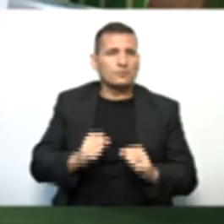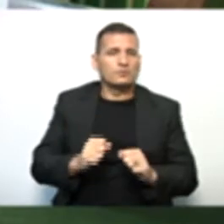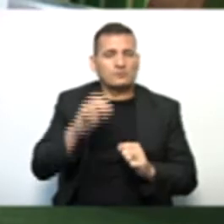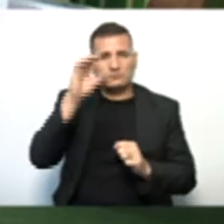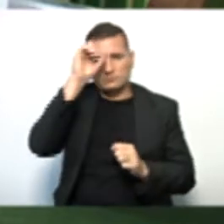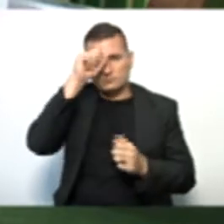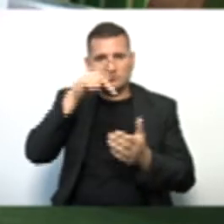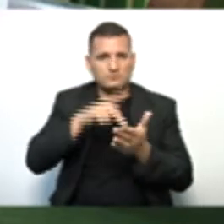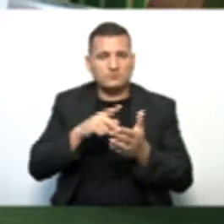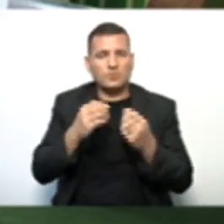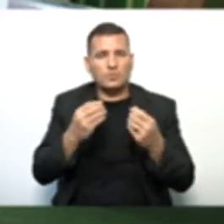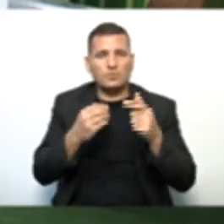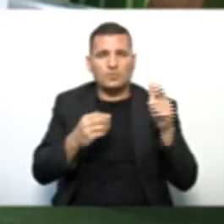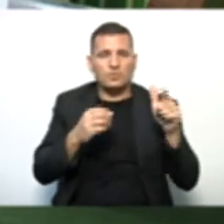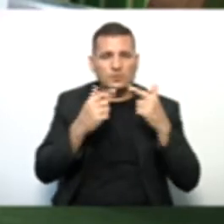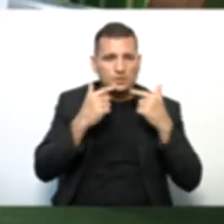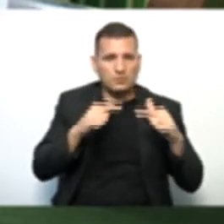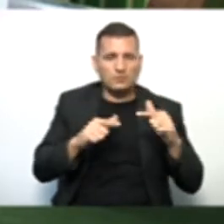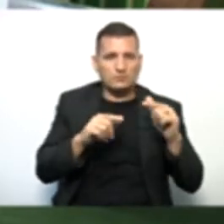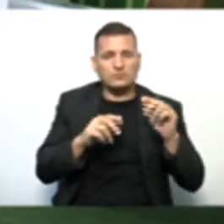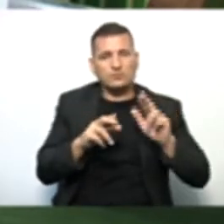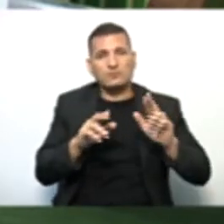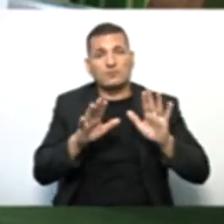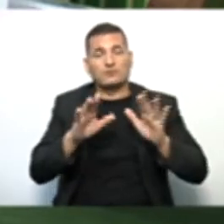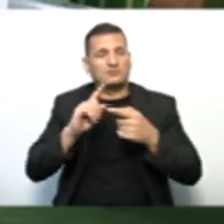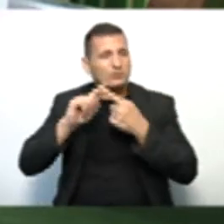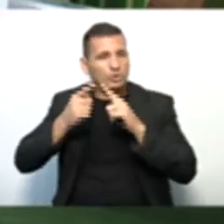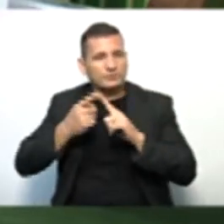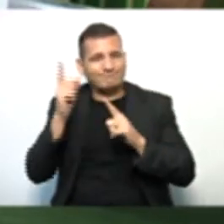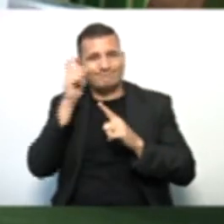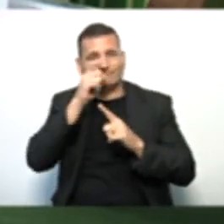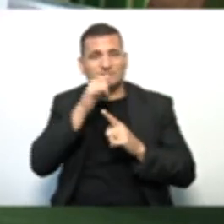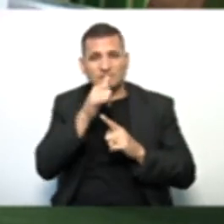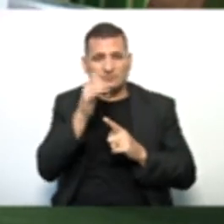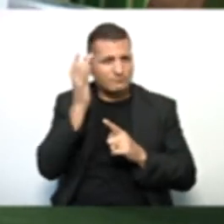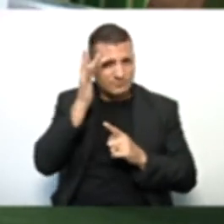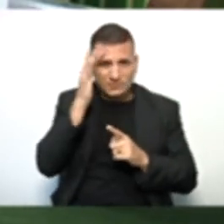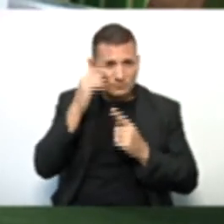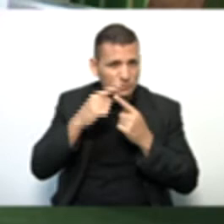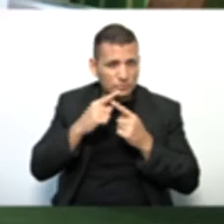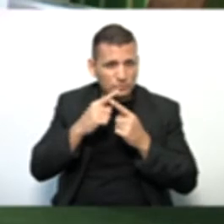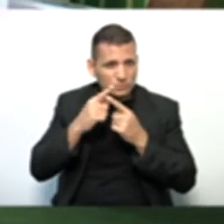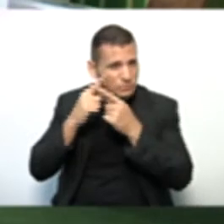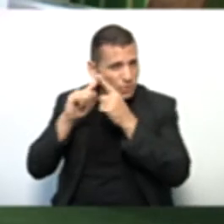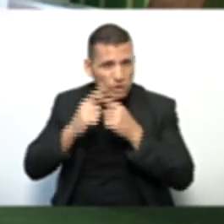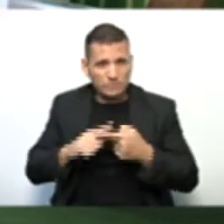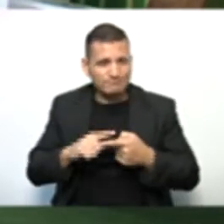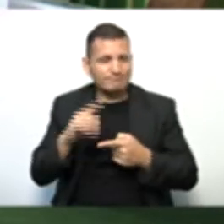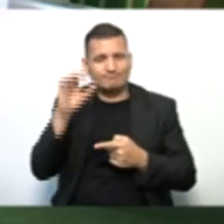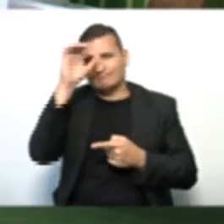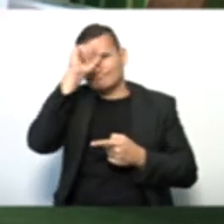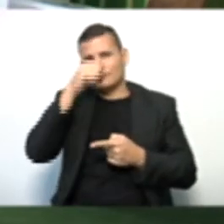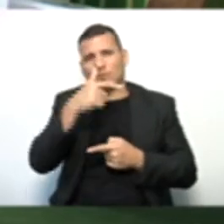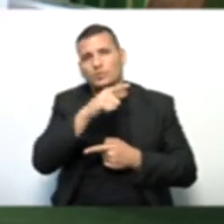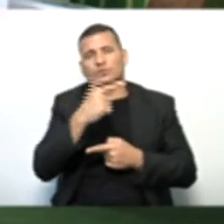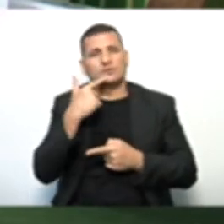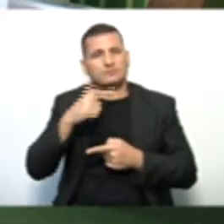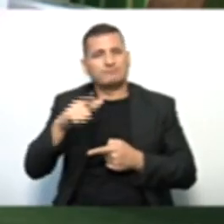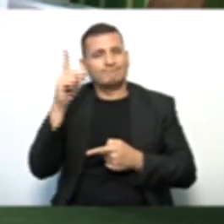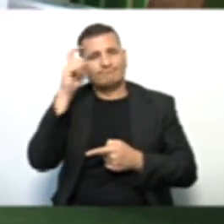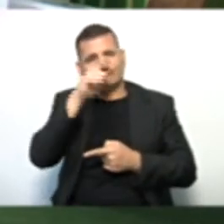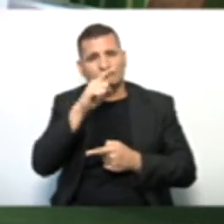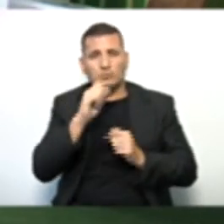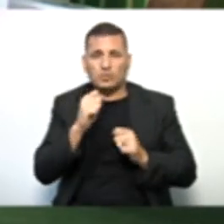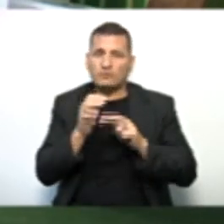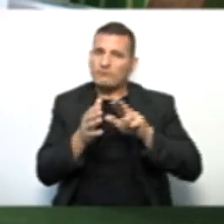de fato como escrever naquela outra linguagem. Mas o que te pega é a lógica. Se você não souber a lógica, você não consegue aprender nenhuma linguagem na realidade. Você pode querer aprender várias, mas você não